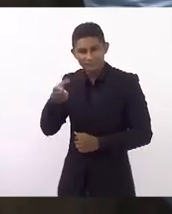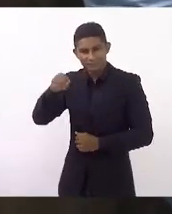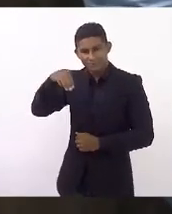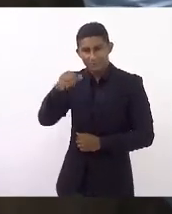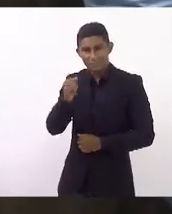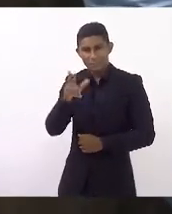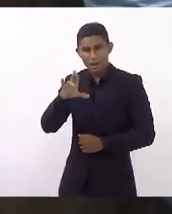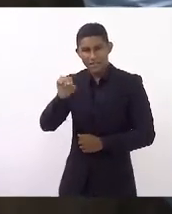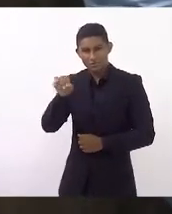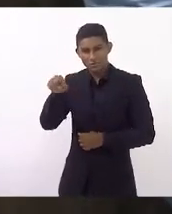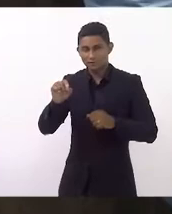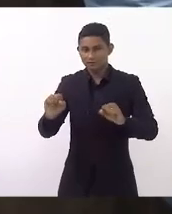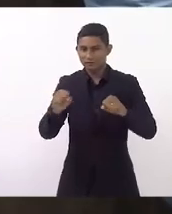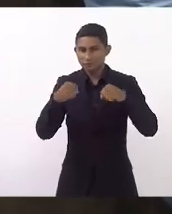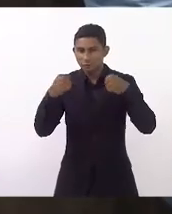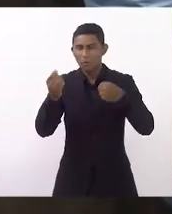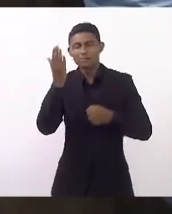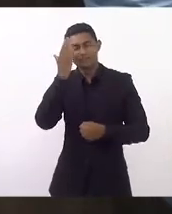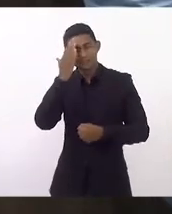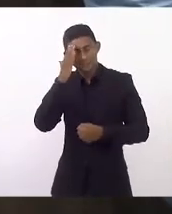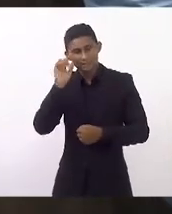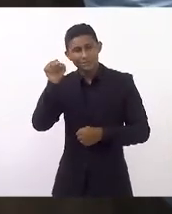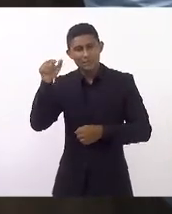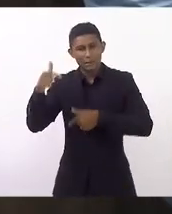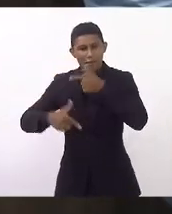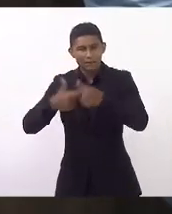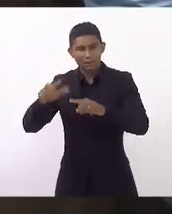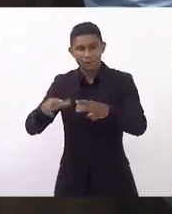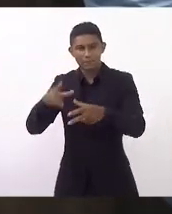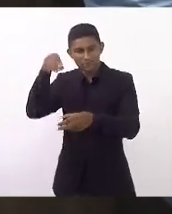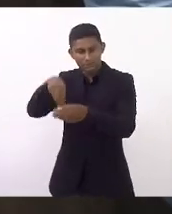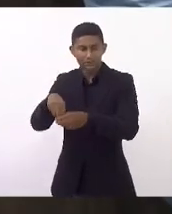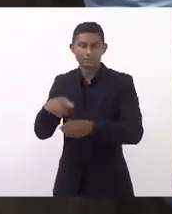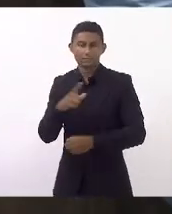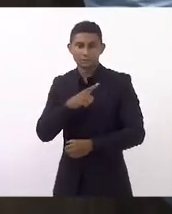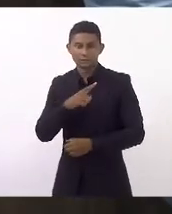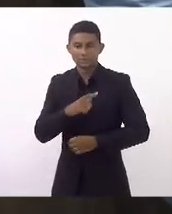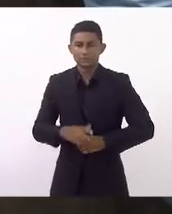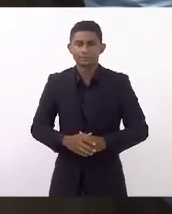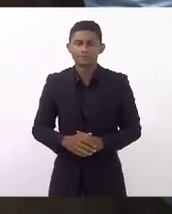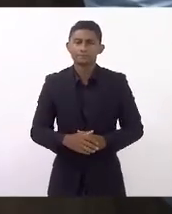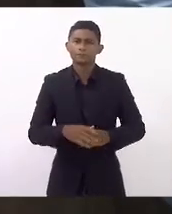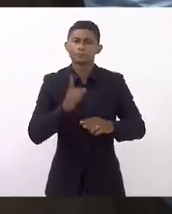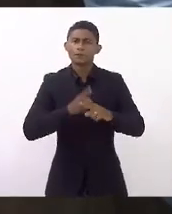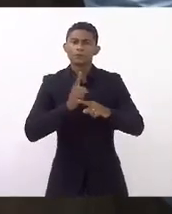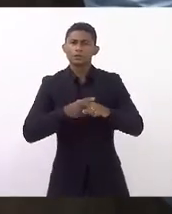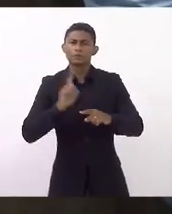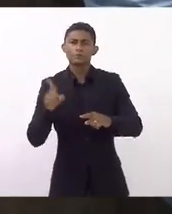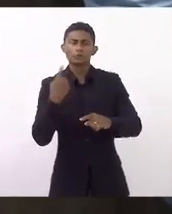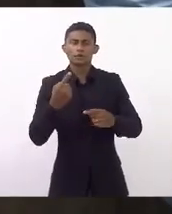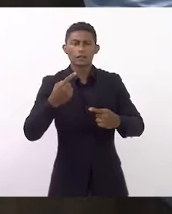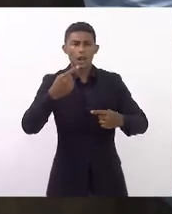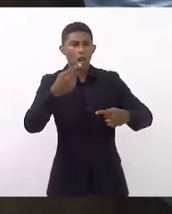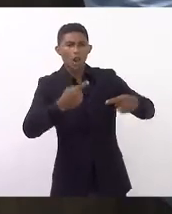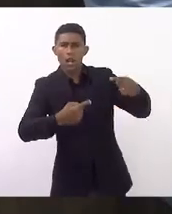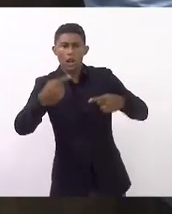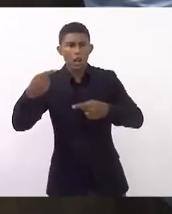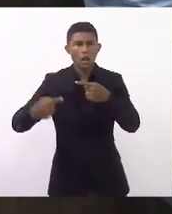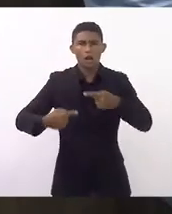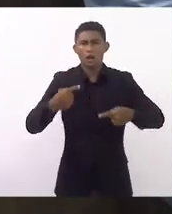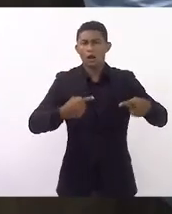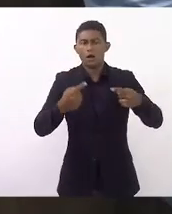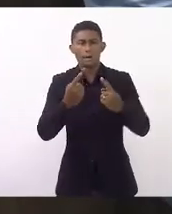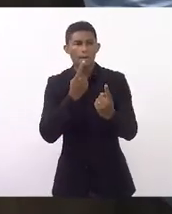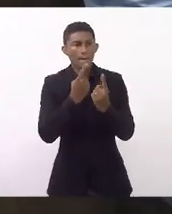o seu trabalho, e sei que está trabalhando muito em prol dessa comissão para isso. A forma como essa discussão precisa ser conduzida, como a